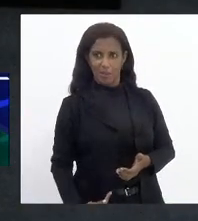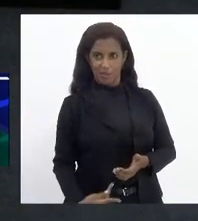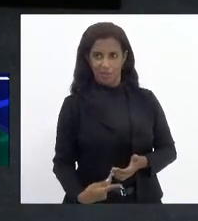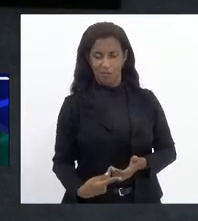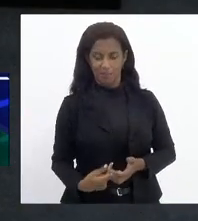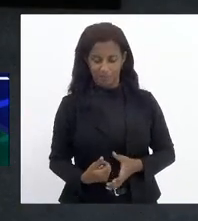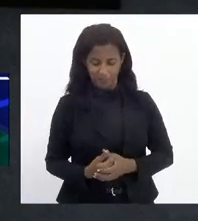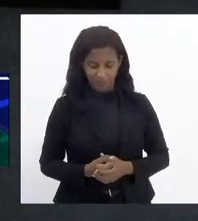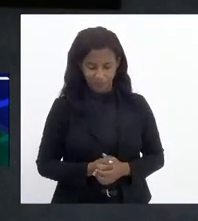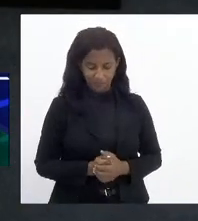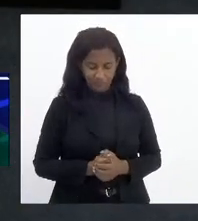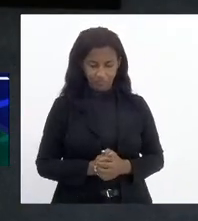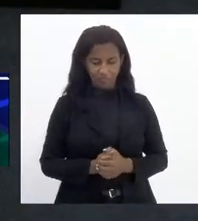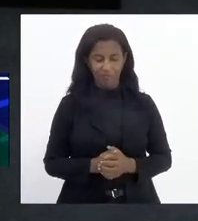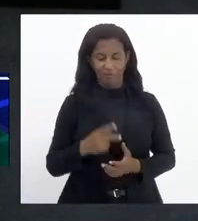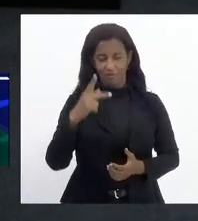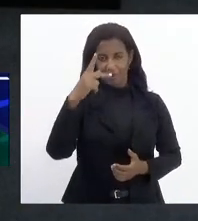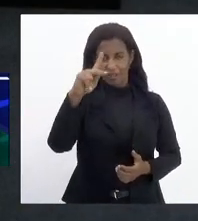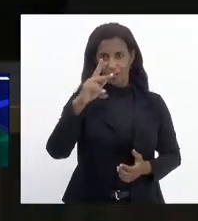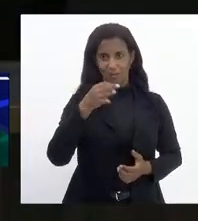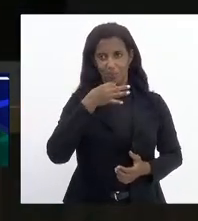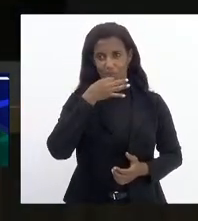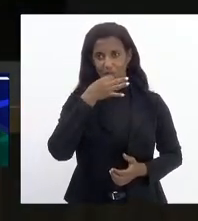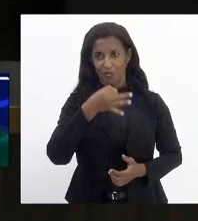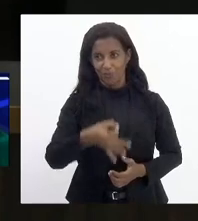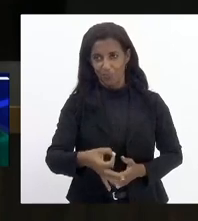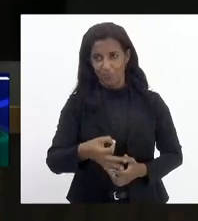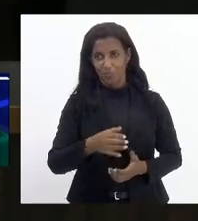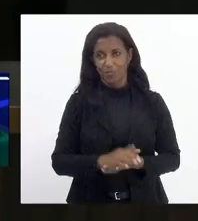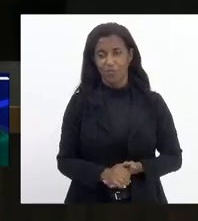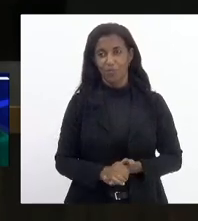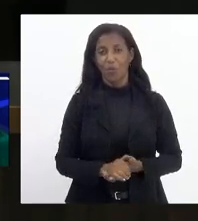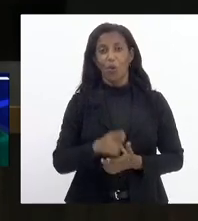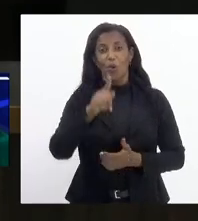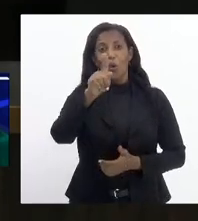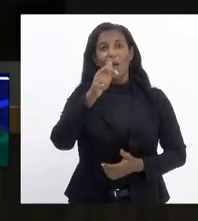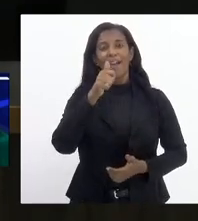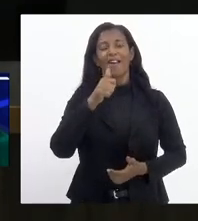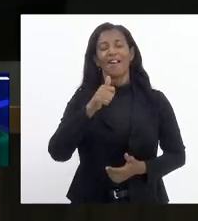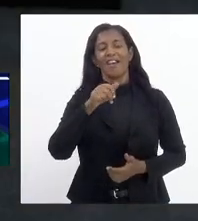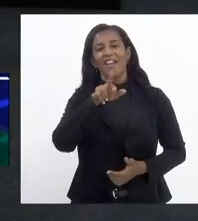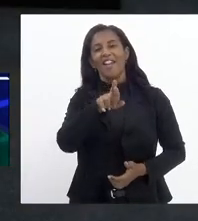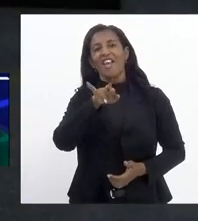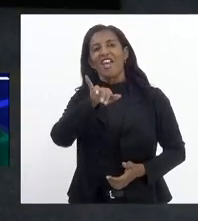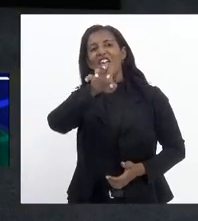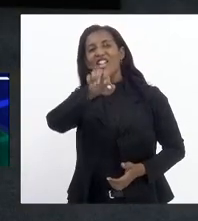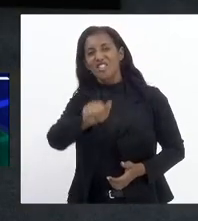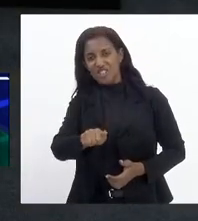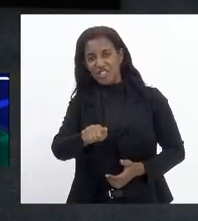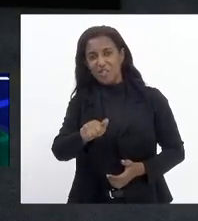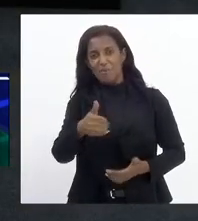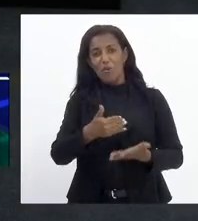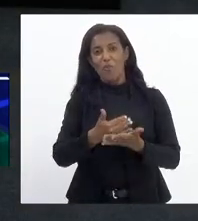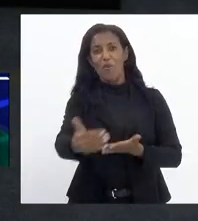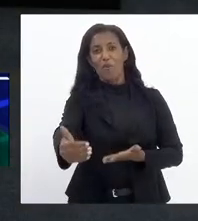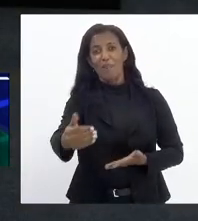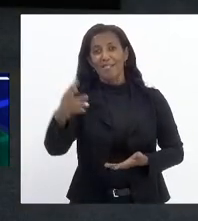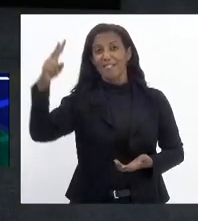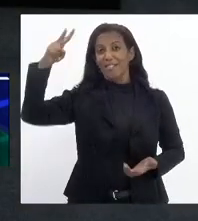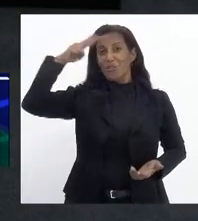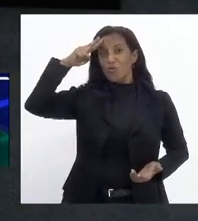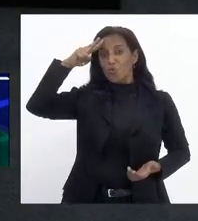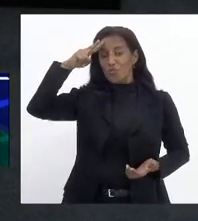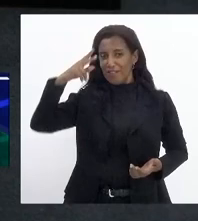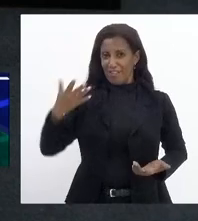Senhor presidente, a sua questão. Hoje já é terça, o pessoal começa o regime segunda, deputado Luiz. É o regime da dieta, sim, mas o